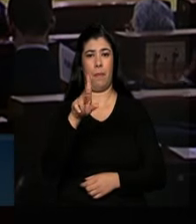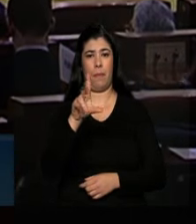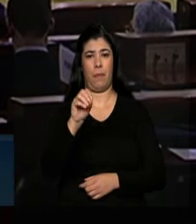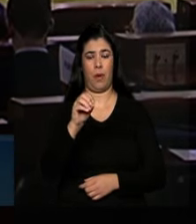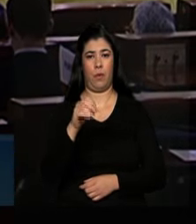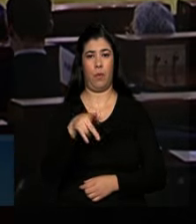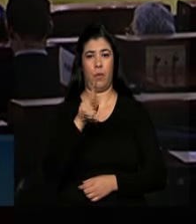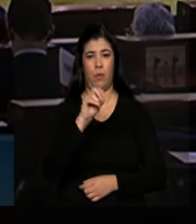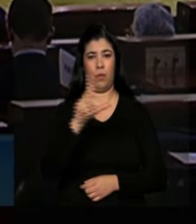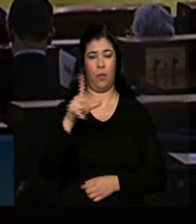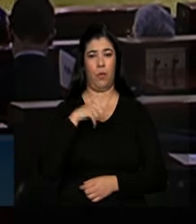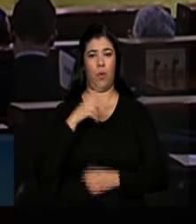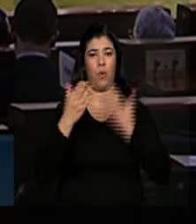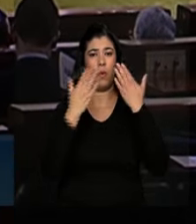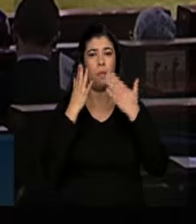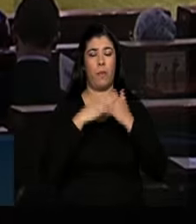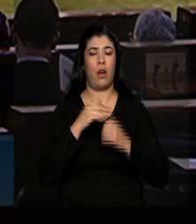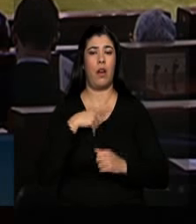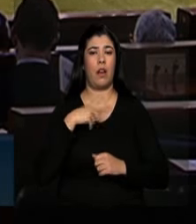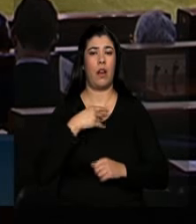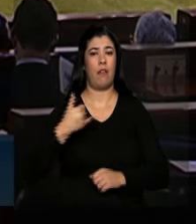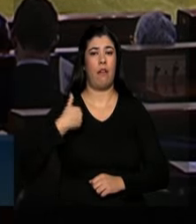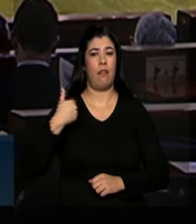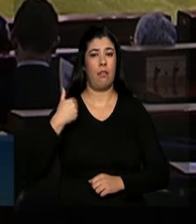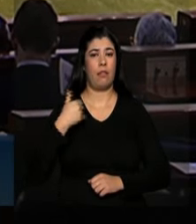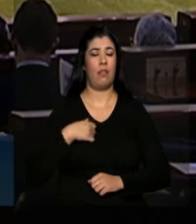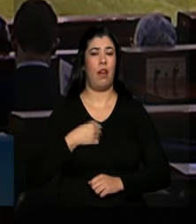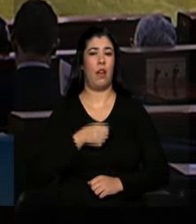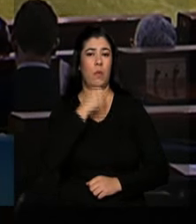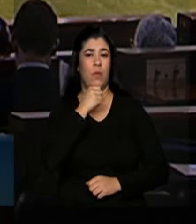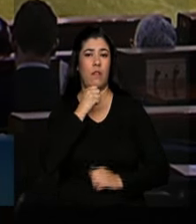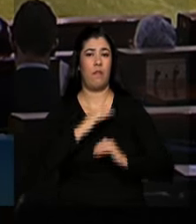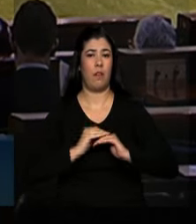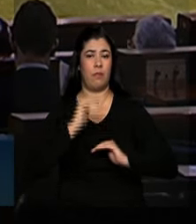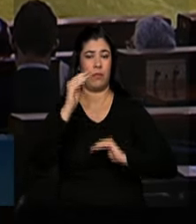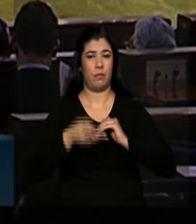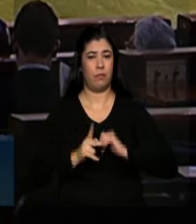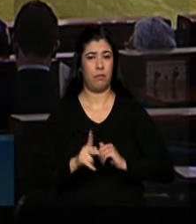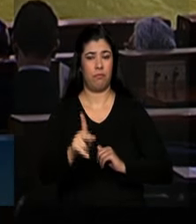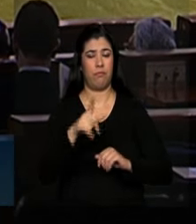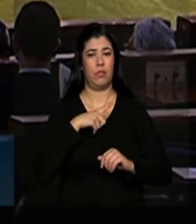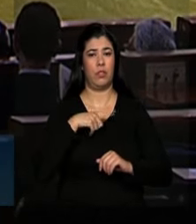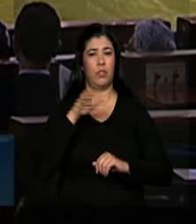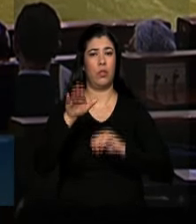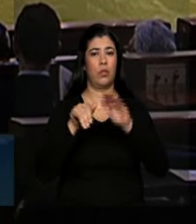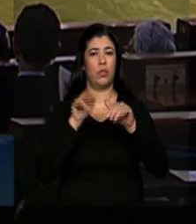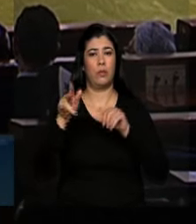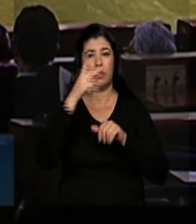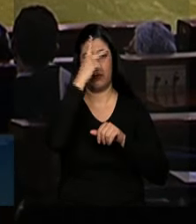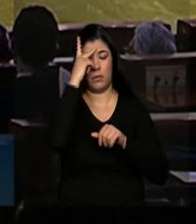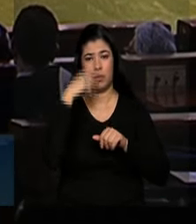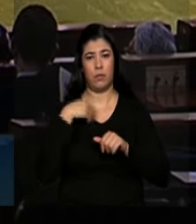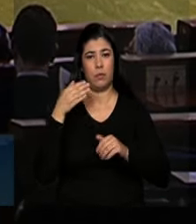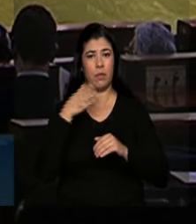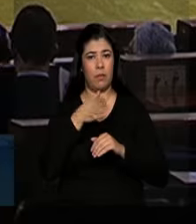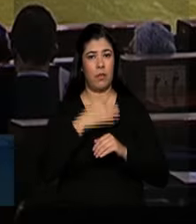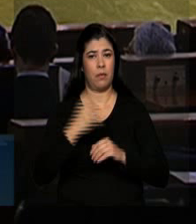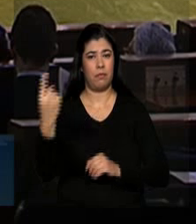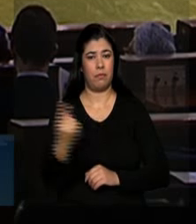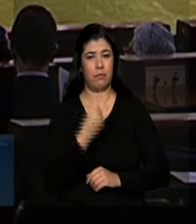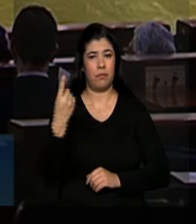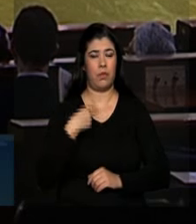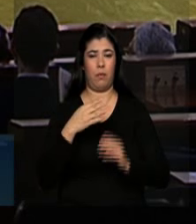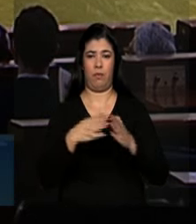de antiguidade na carreira de diplomata. Solicita-se que a sequência de chamada se realize sem interrupções por